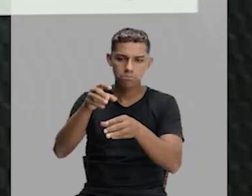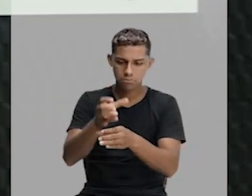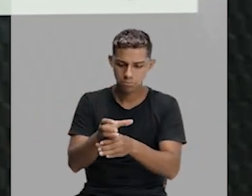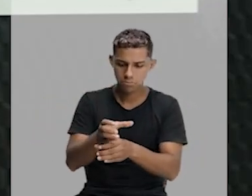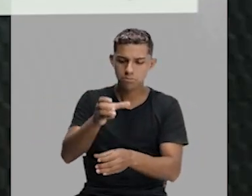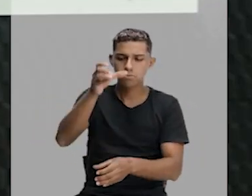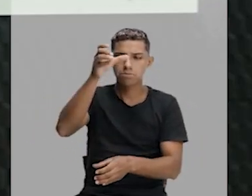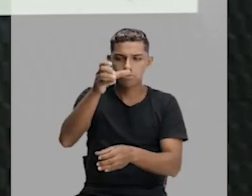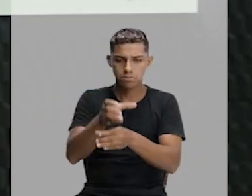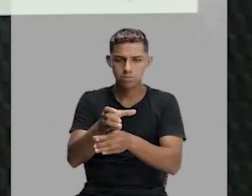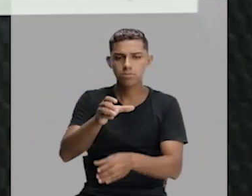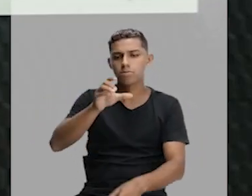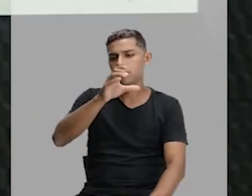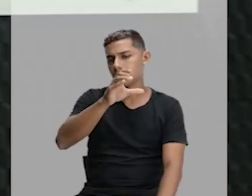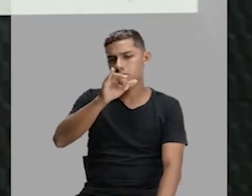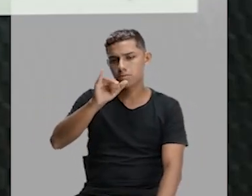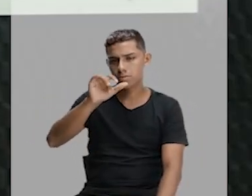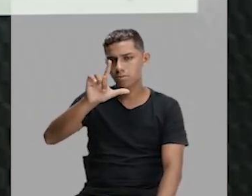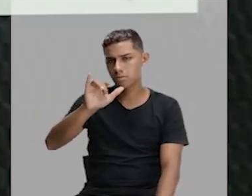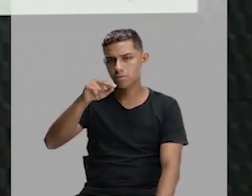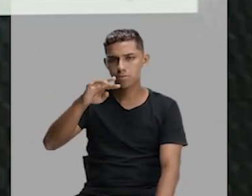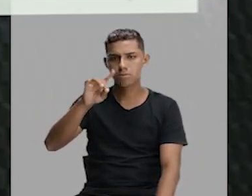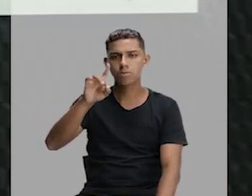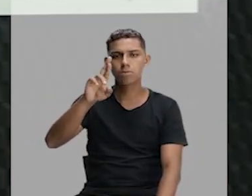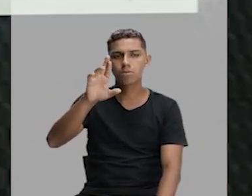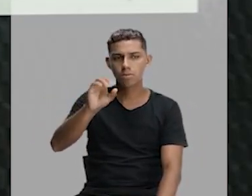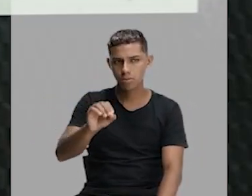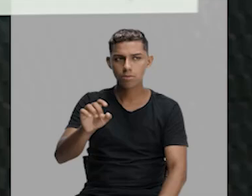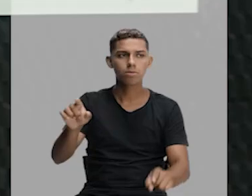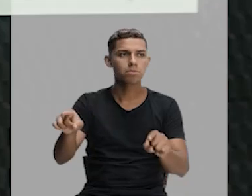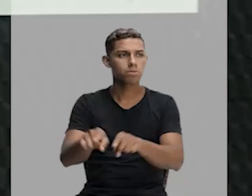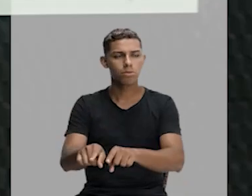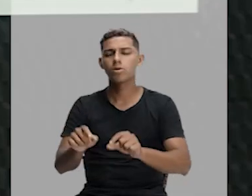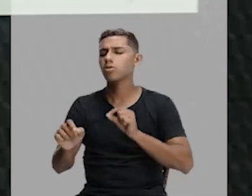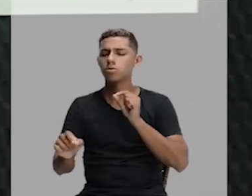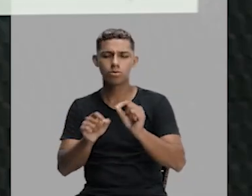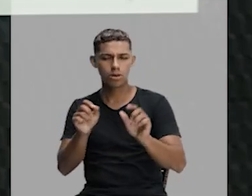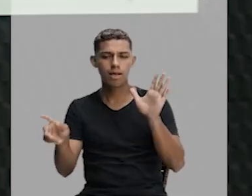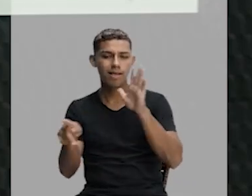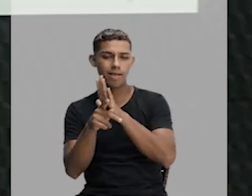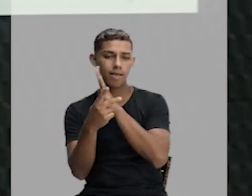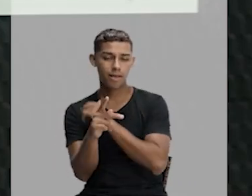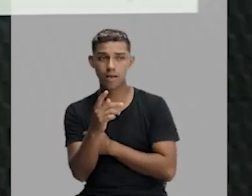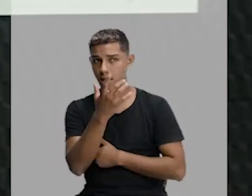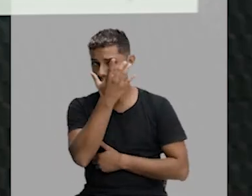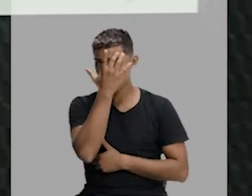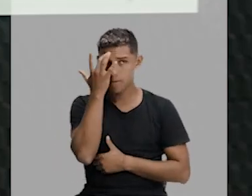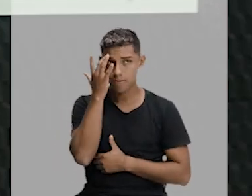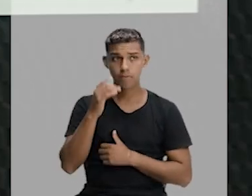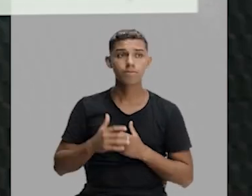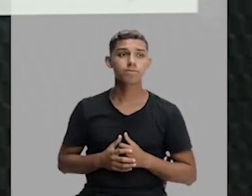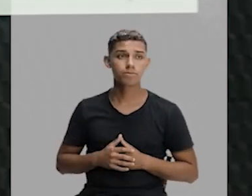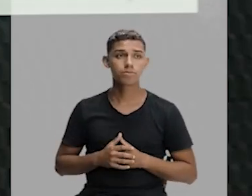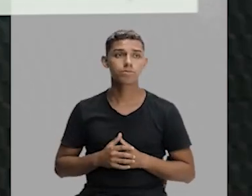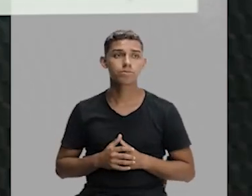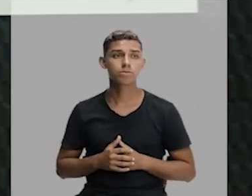seção transversal. O que é uma seção transversal? É quando você passa um plano, né?